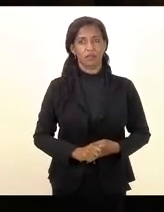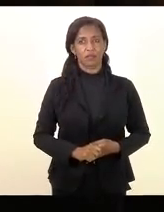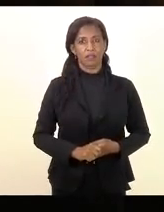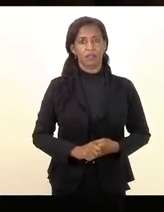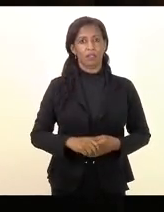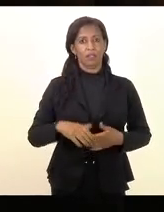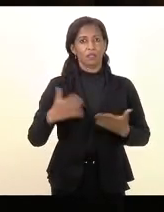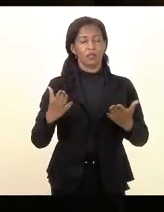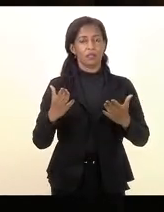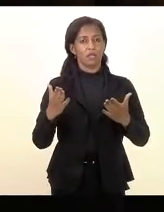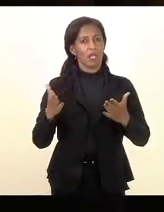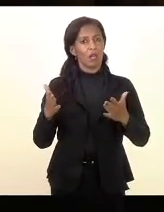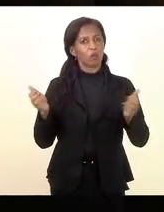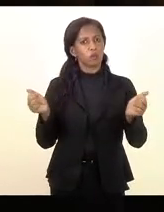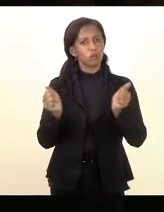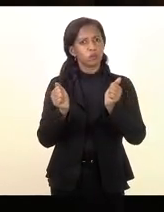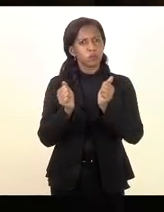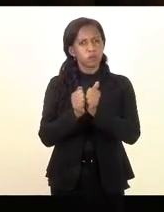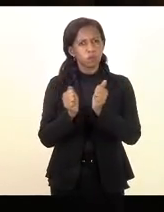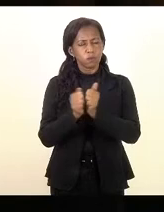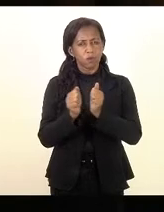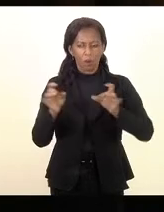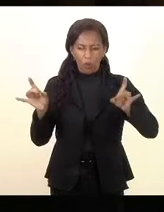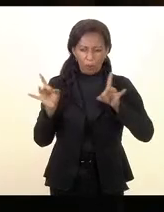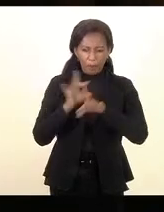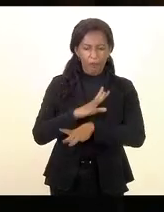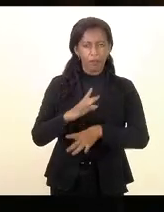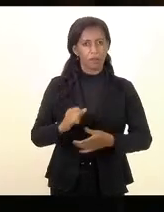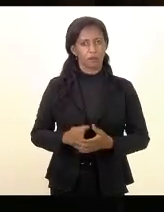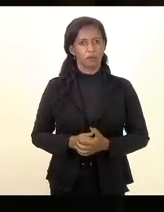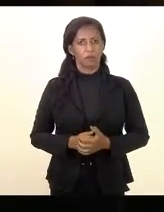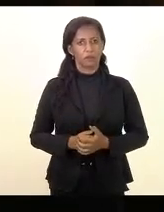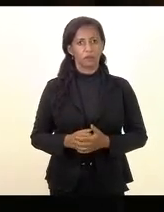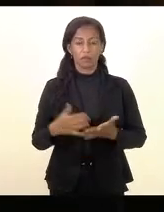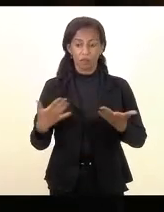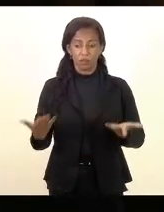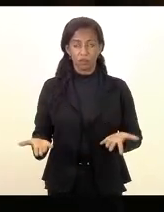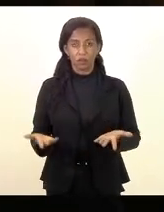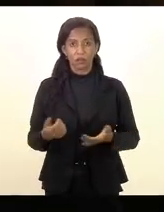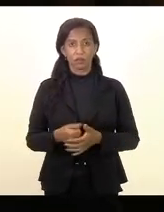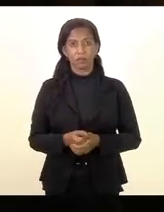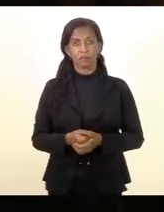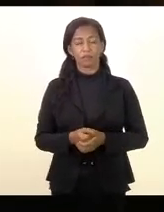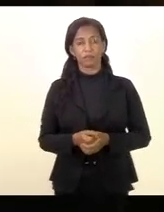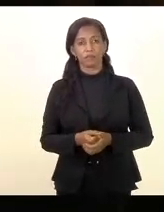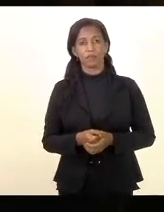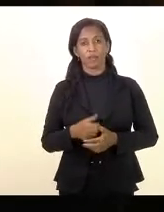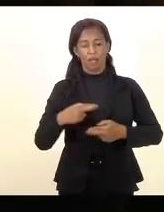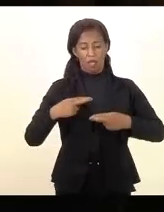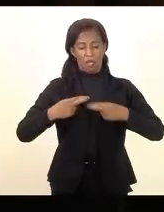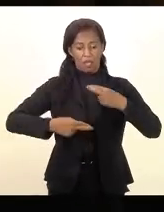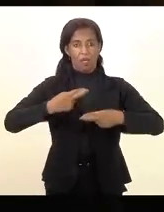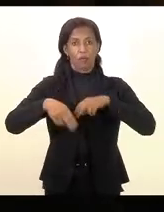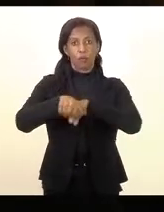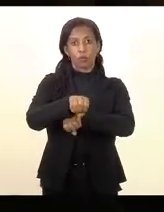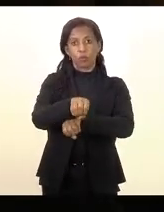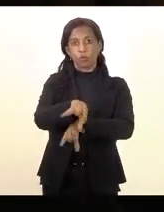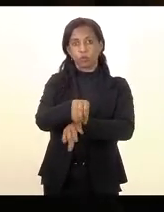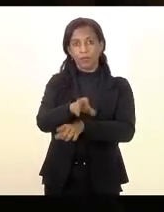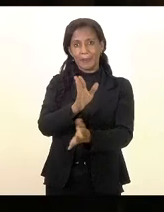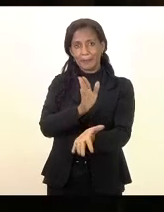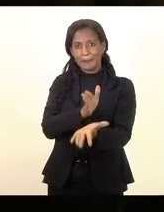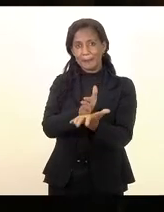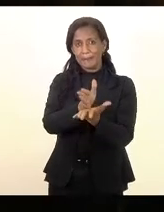homilateral como se diz holística completa e no entanto no entanto a reforma do ensino médio aponta uma direção